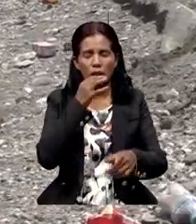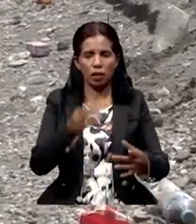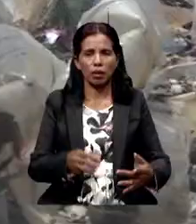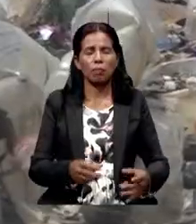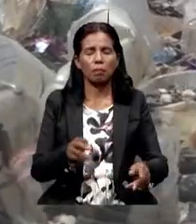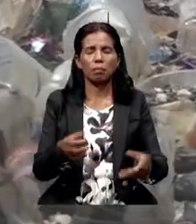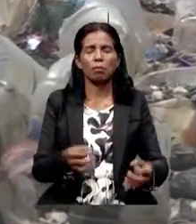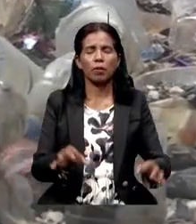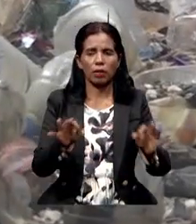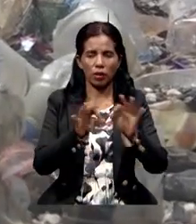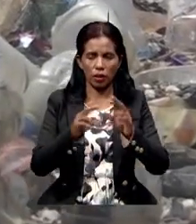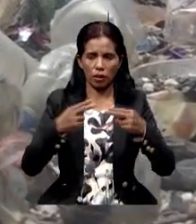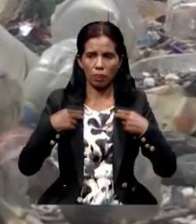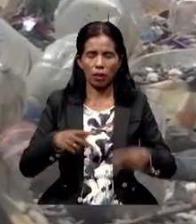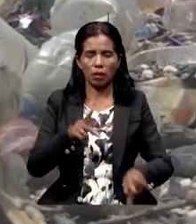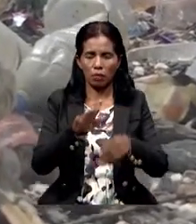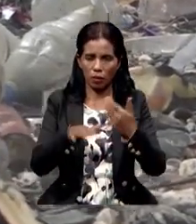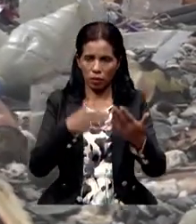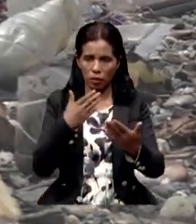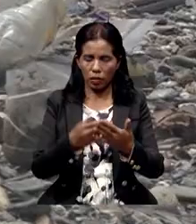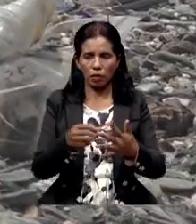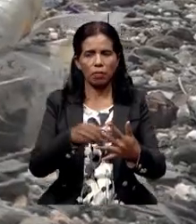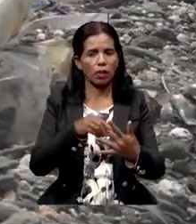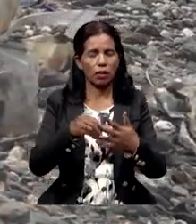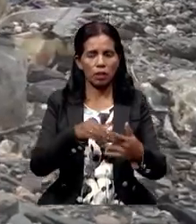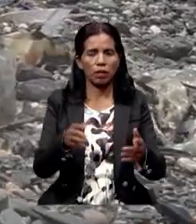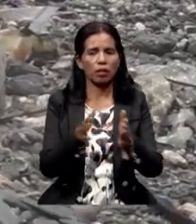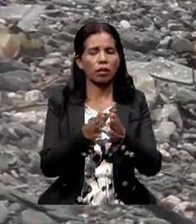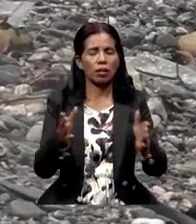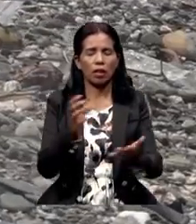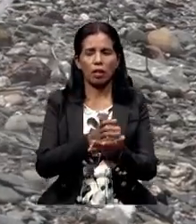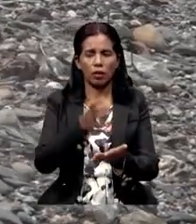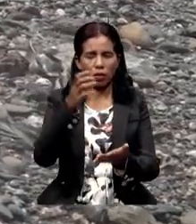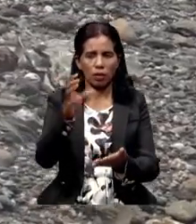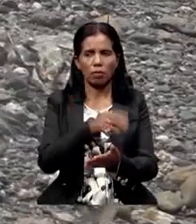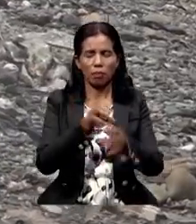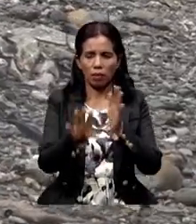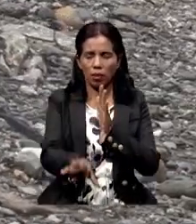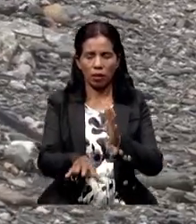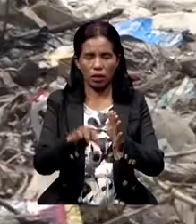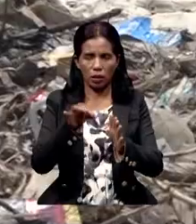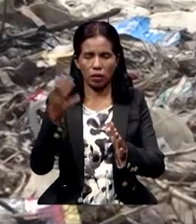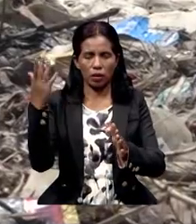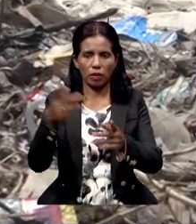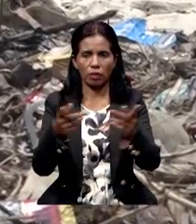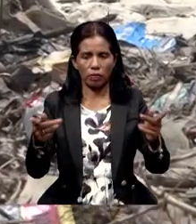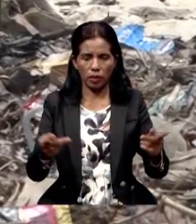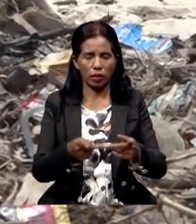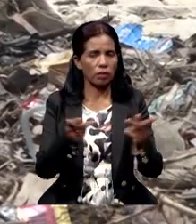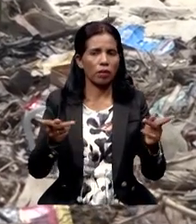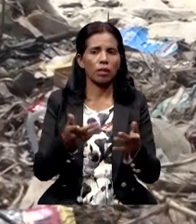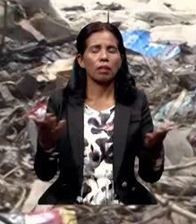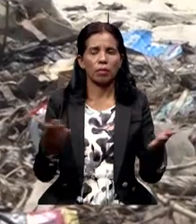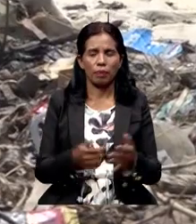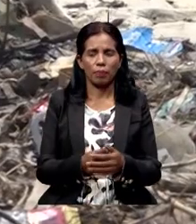humano. Microplástico hanesan partícula menor ho medida 1,5 meter, no belehetan iha ambiente nebedei. Tuir